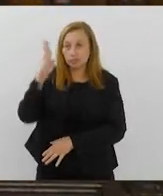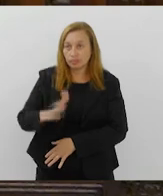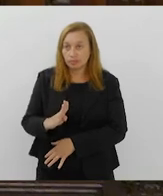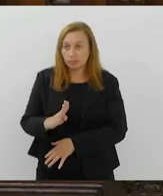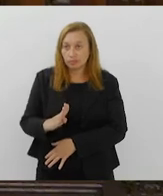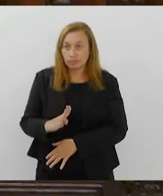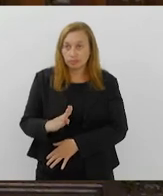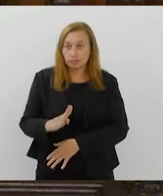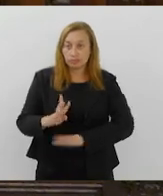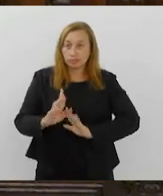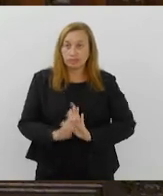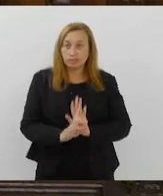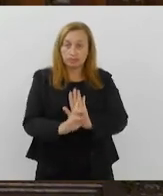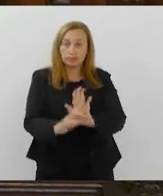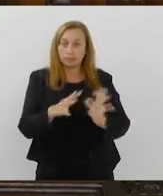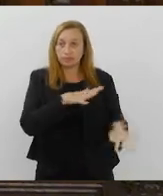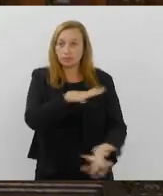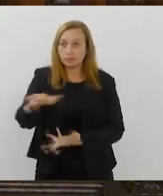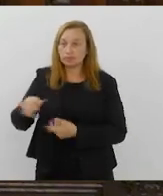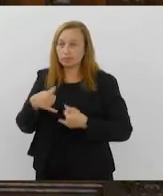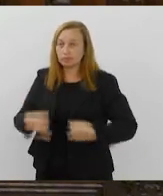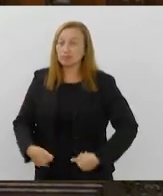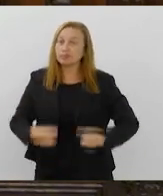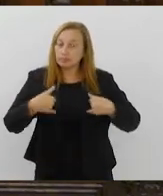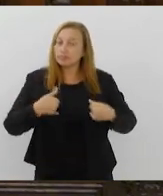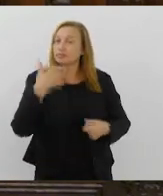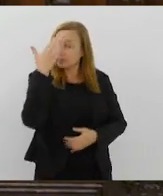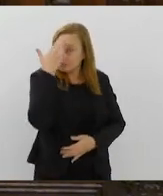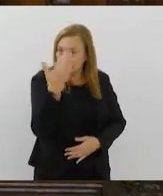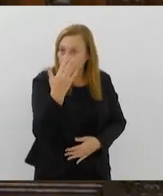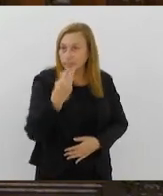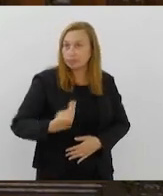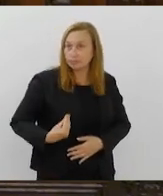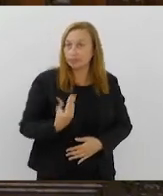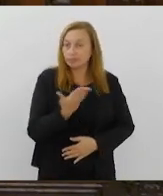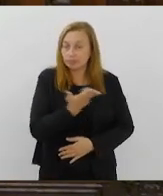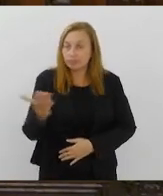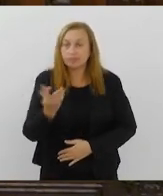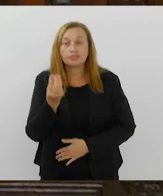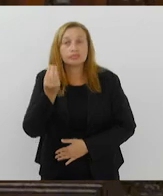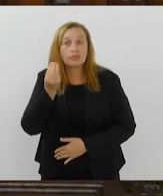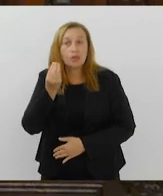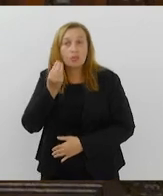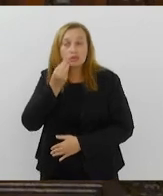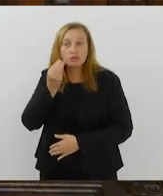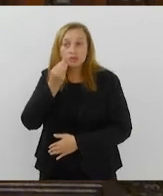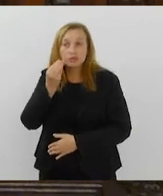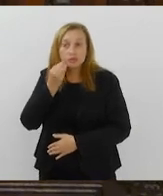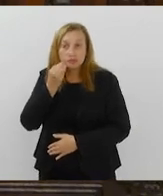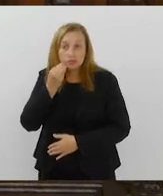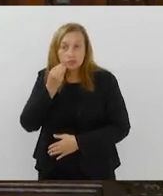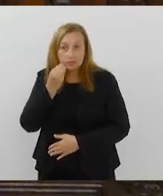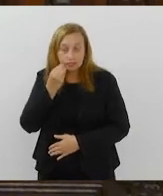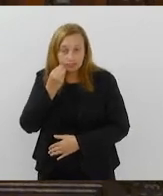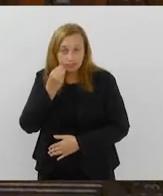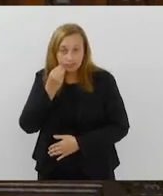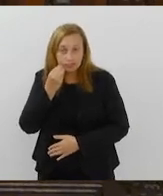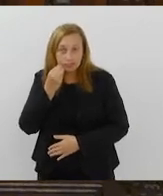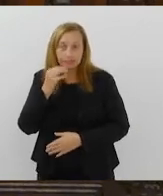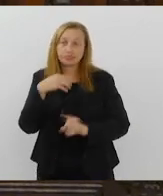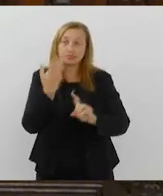mundo. Então, é um motivo de muito orgulho, queria agradecer a presença de todos, a oportunidade de prestar essa homenagem, agradecer ao